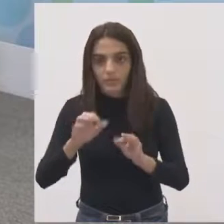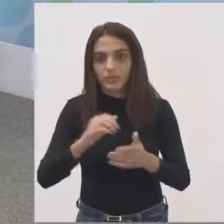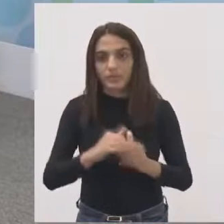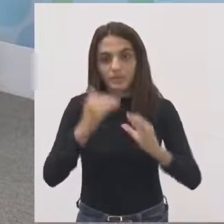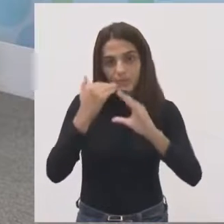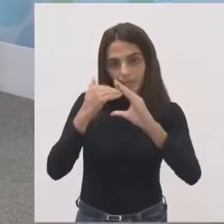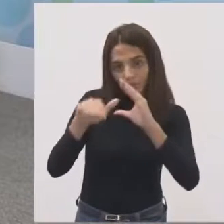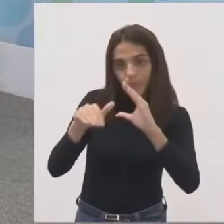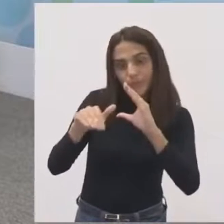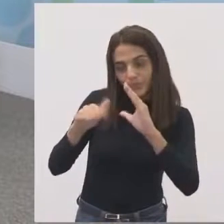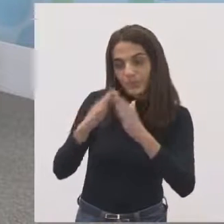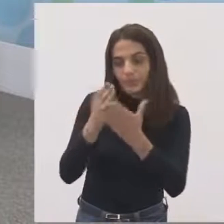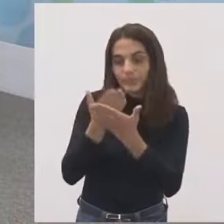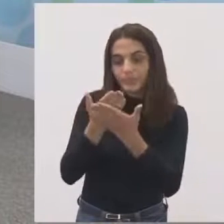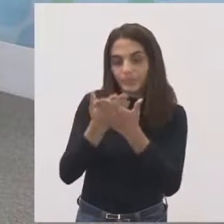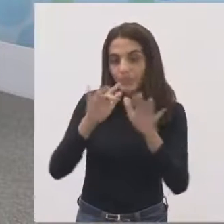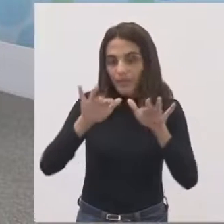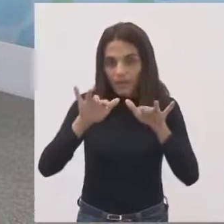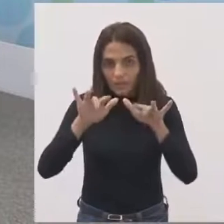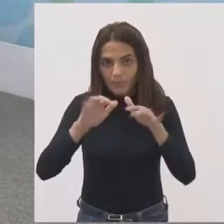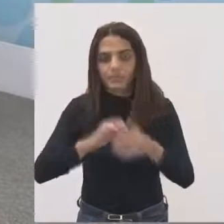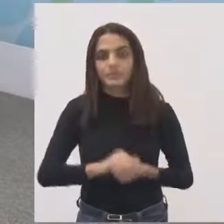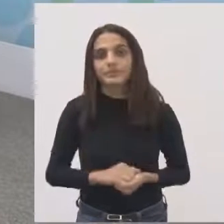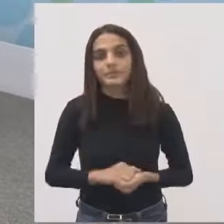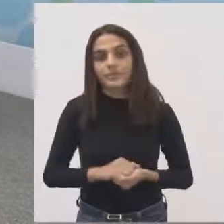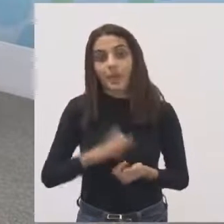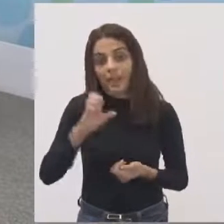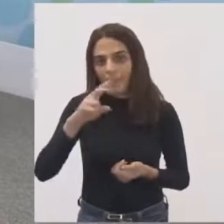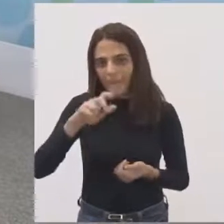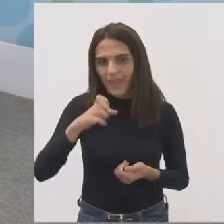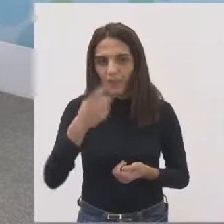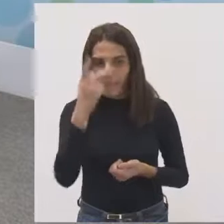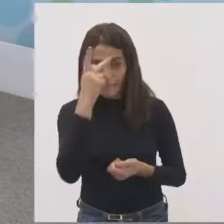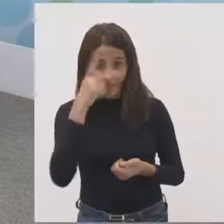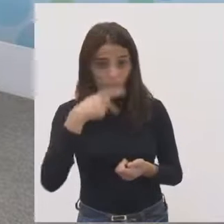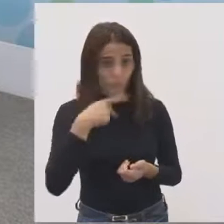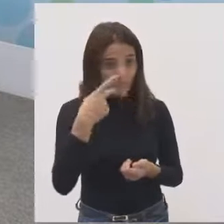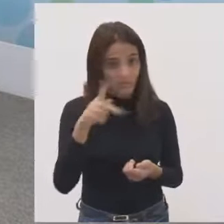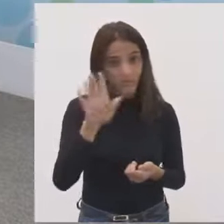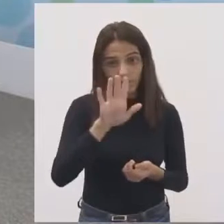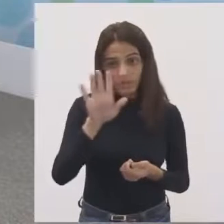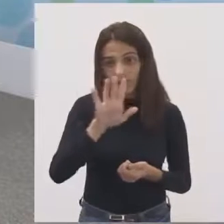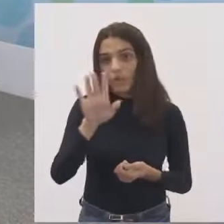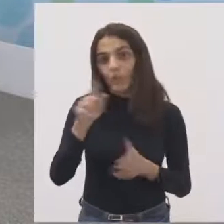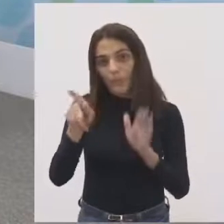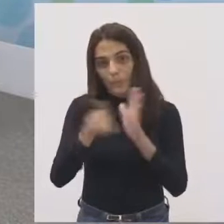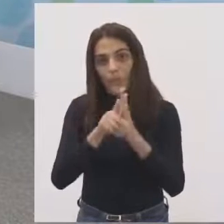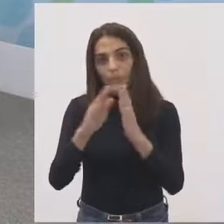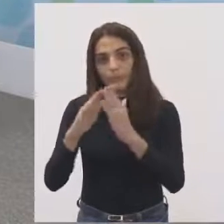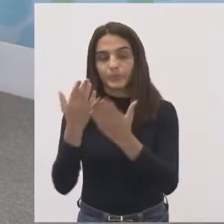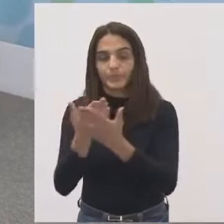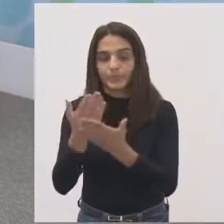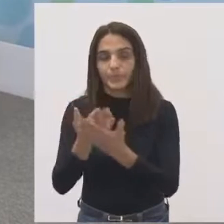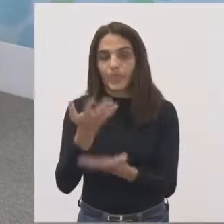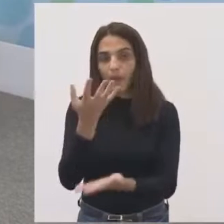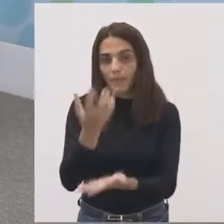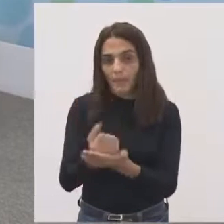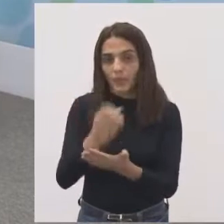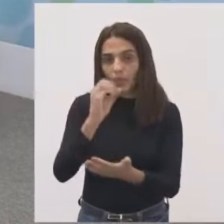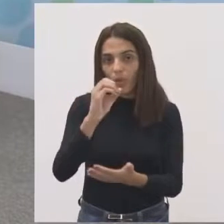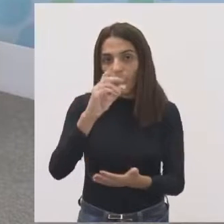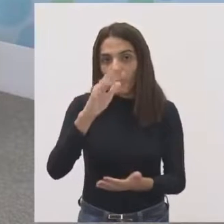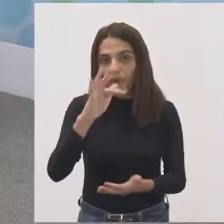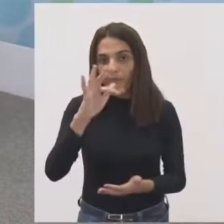configurar no computador da escola, tá? Então não coloquem o e-mail de vocês. Assim como a gente fala do Office também. Quando você vai baixar o Office, não baixa o Office da